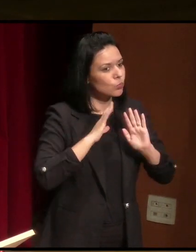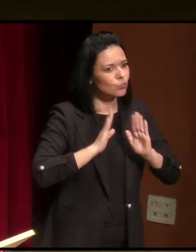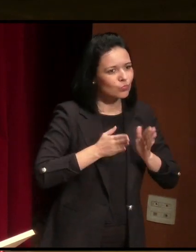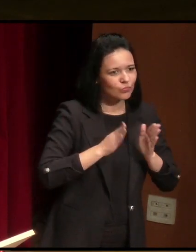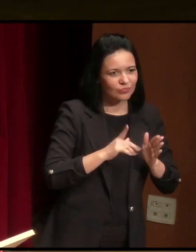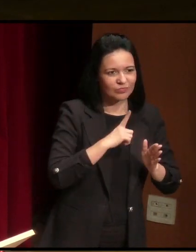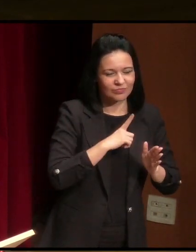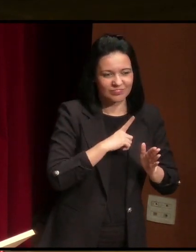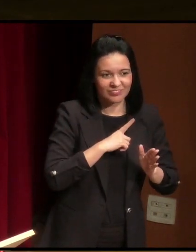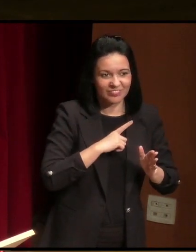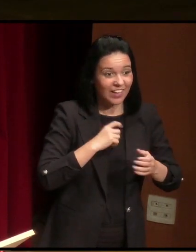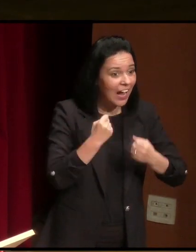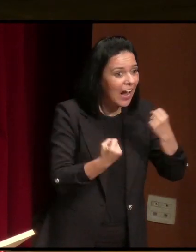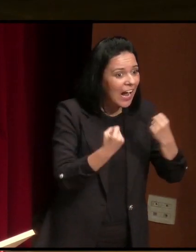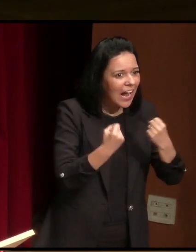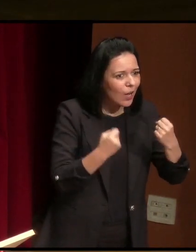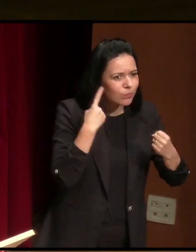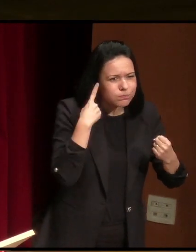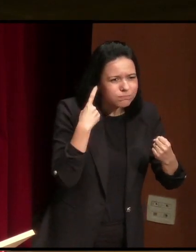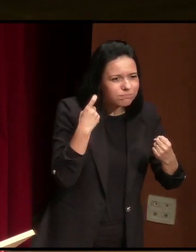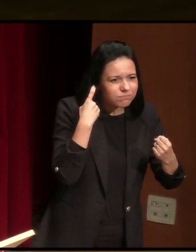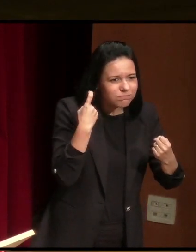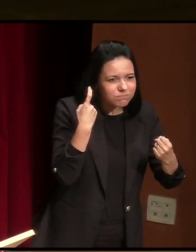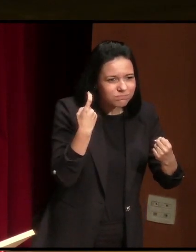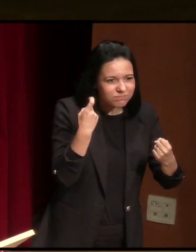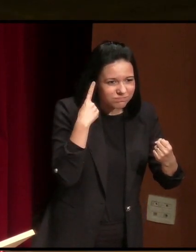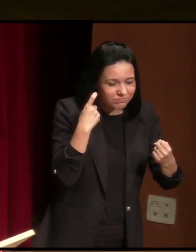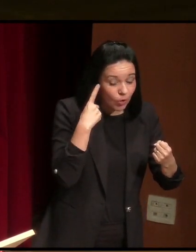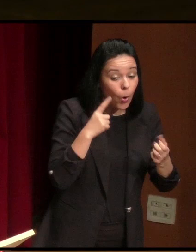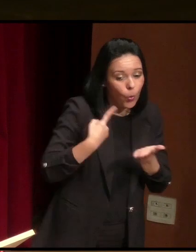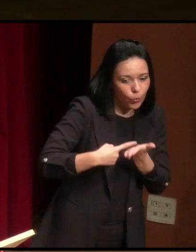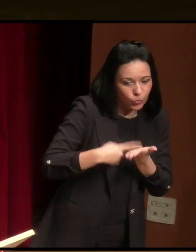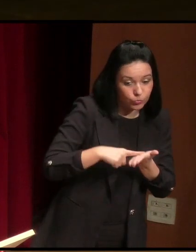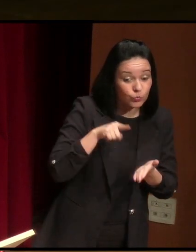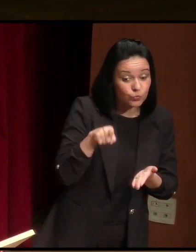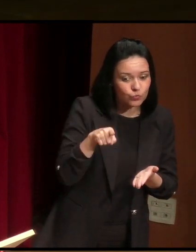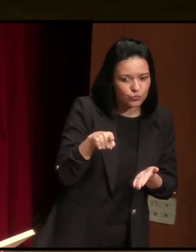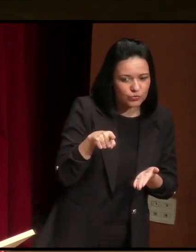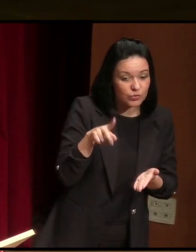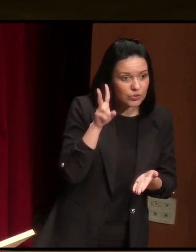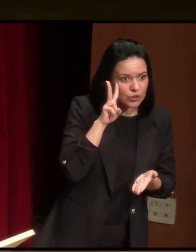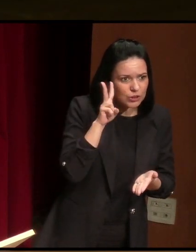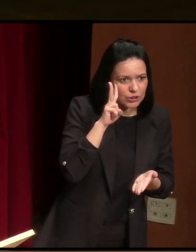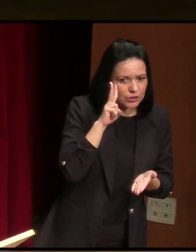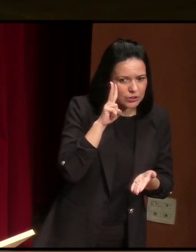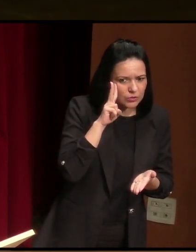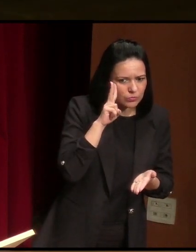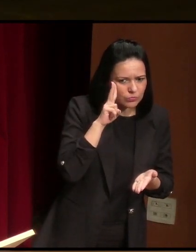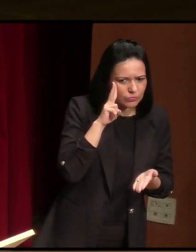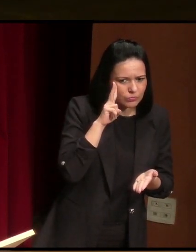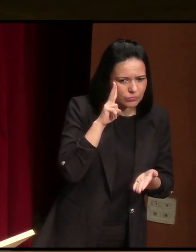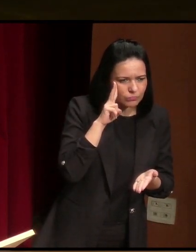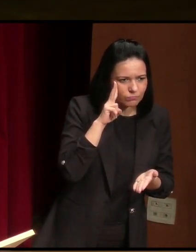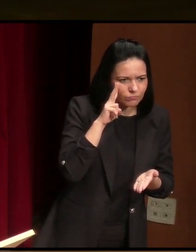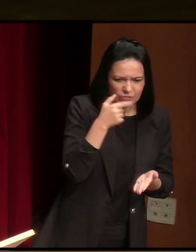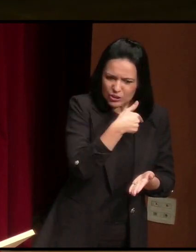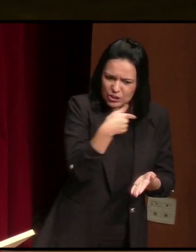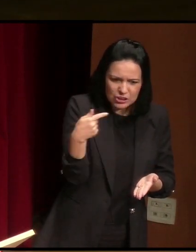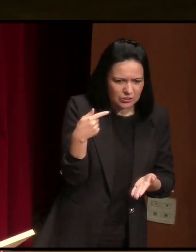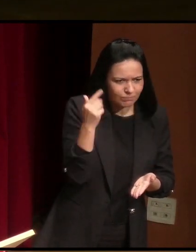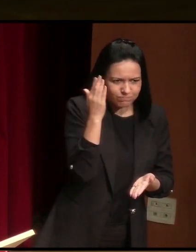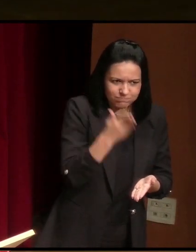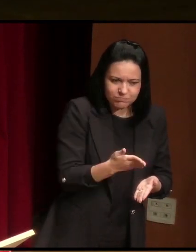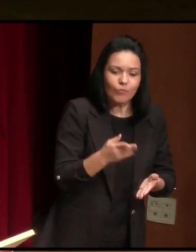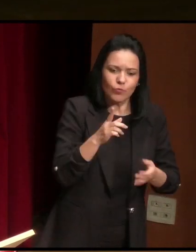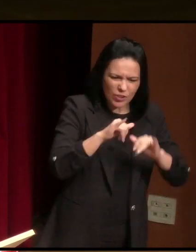som e falou assim, eu quero que você fique rodando aqui de segunda a segunda, dizendo... No endereço tal, de